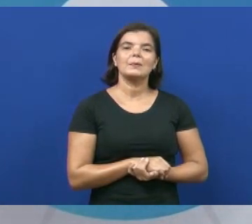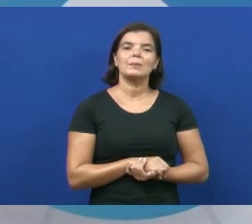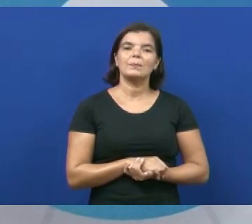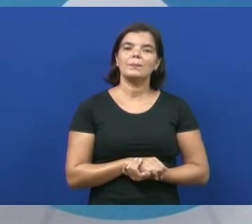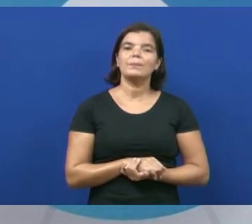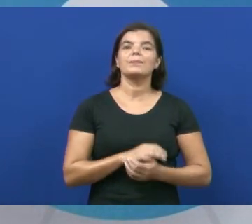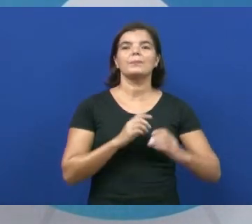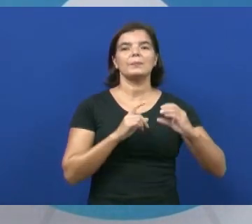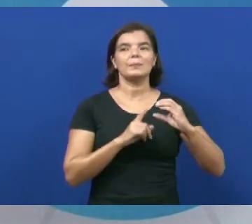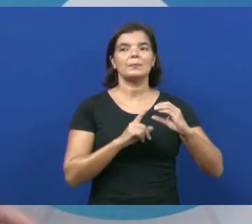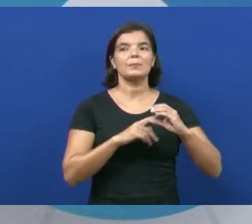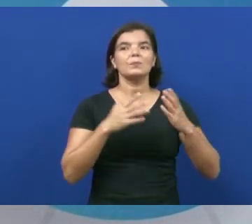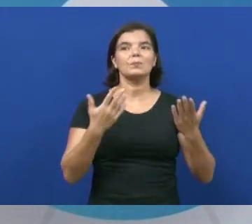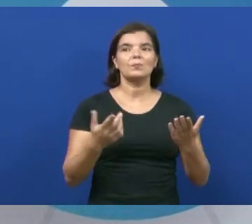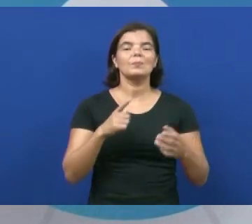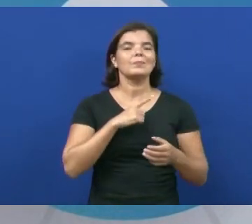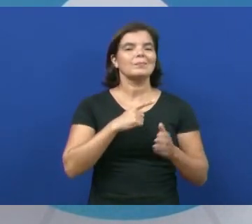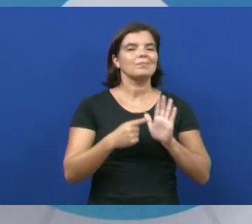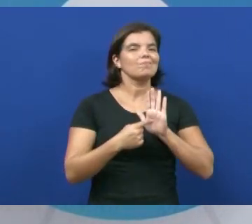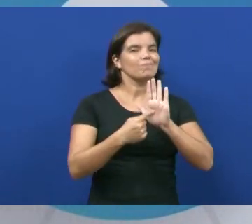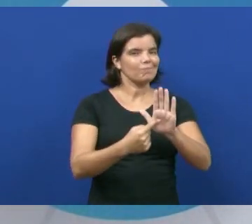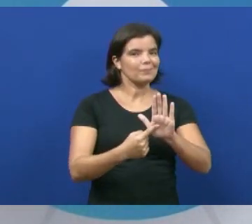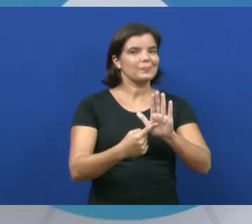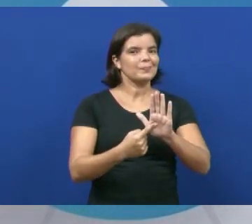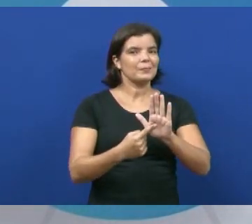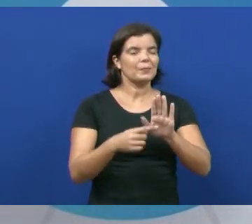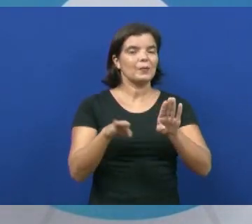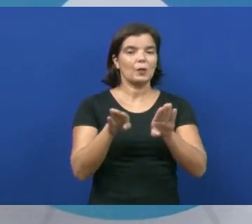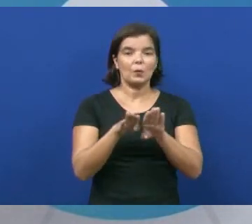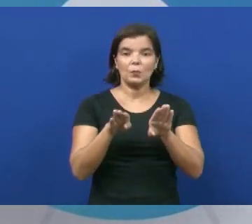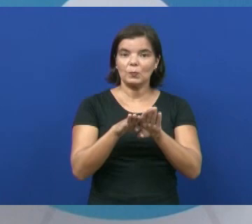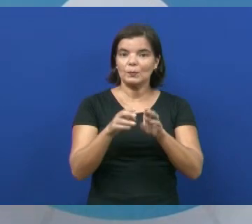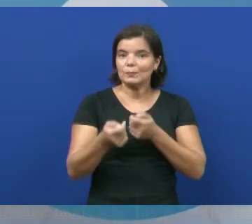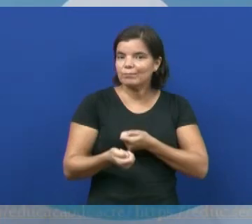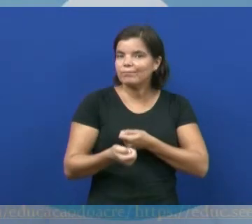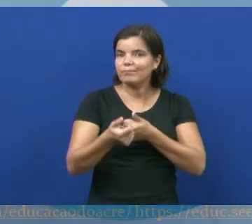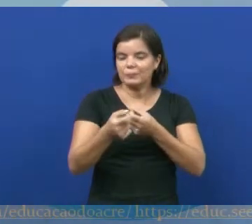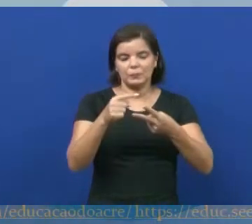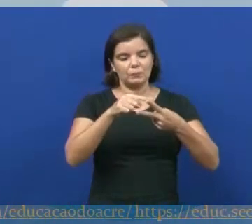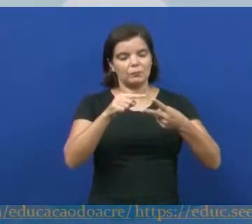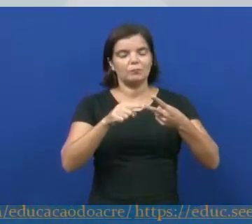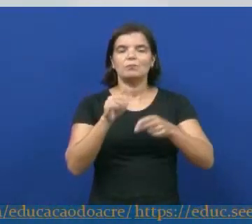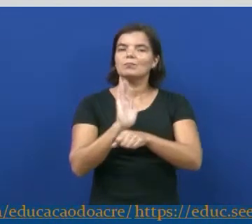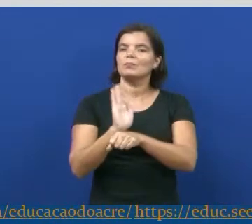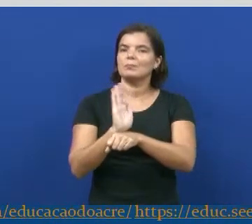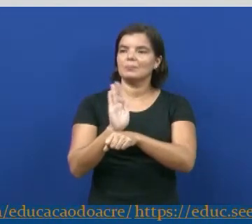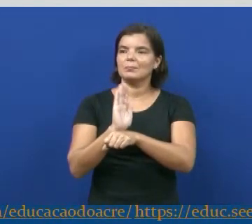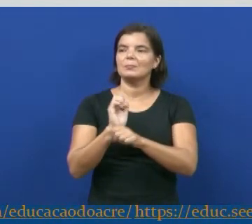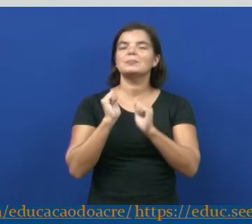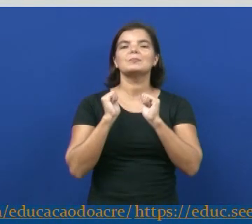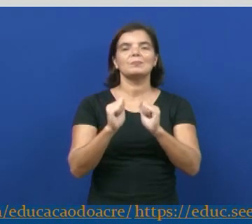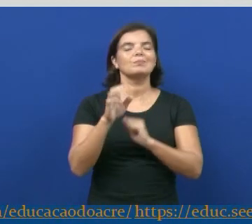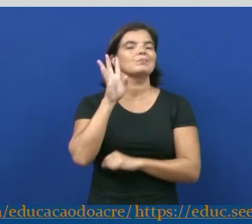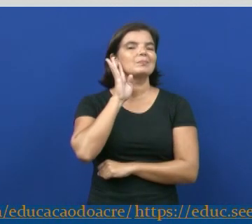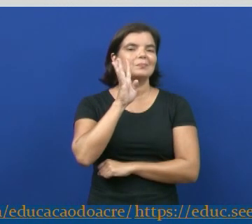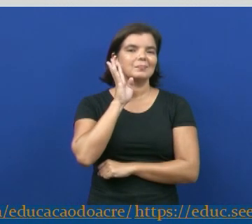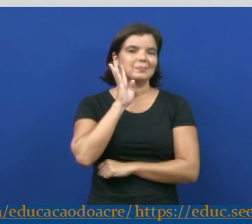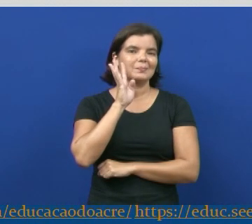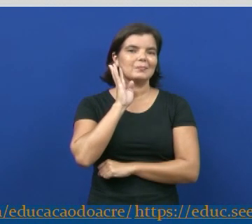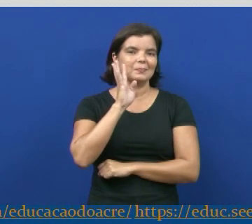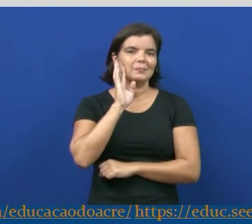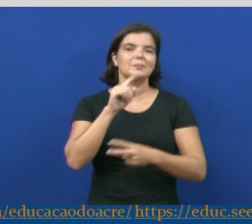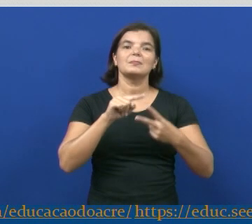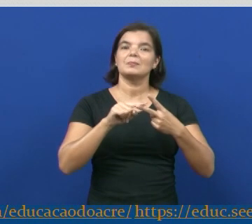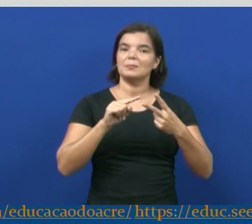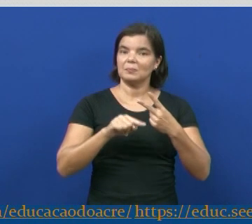A letra C. Então, aí eu tenho para vocês também, pessoal, os 2 filmes que vocês podem, é muito legal, tá, pessoal? Esses